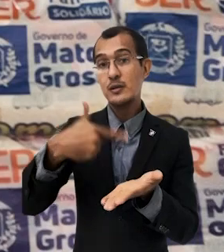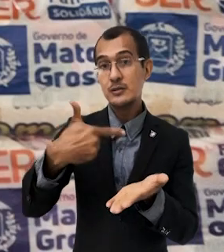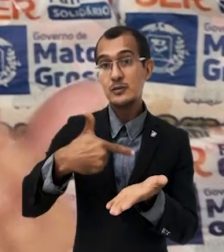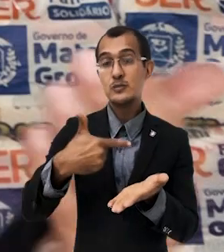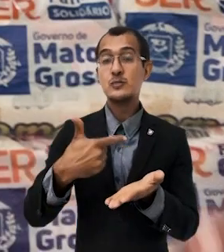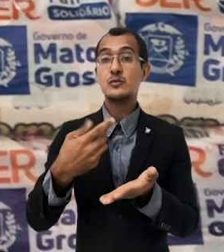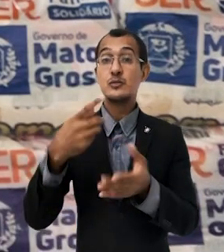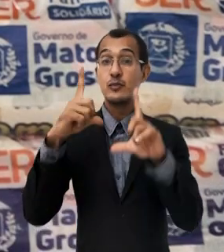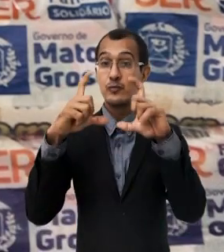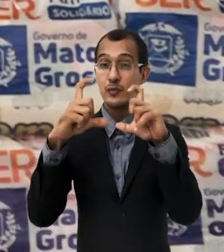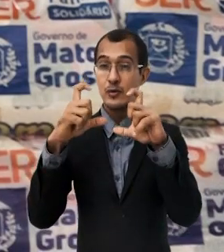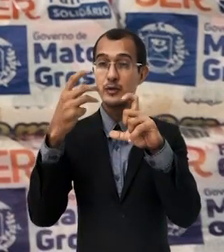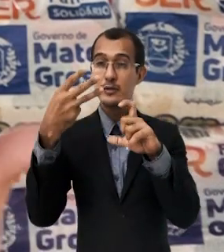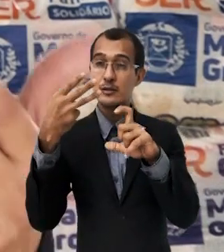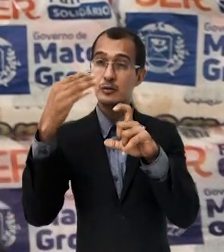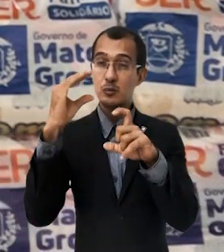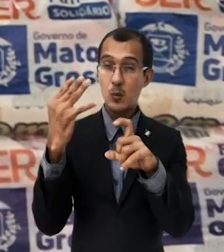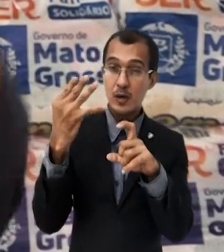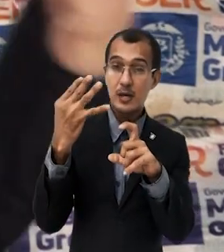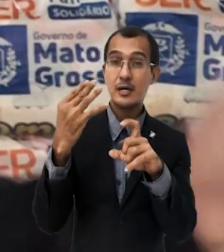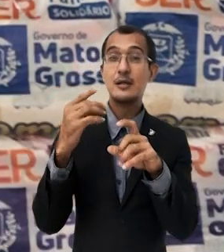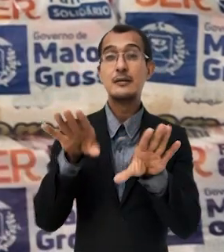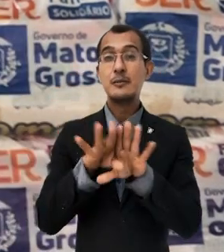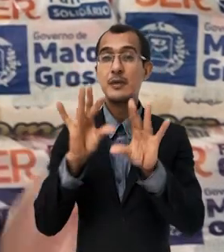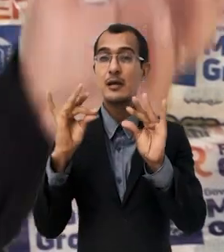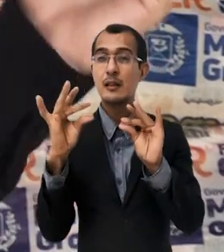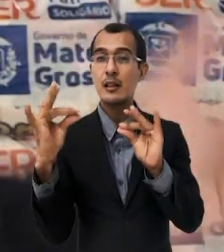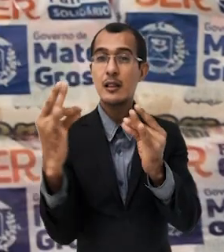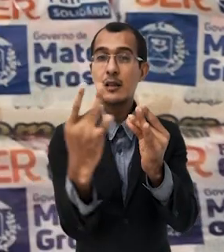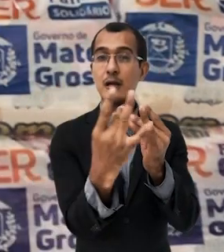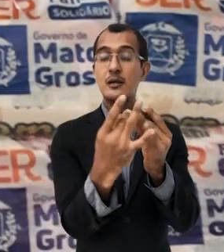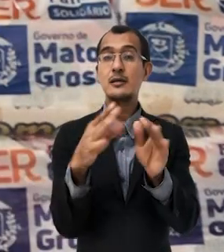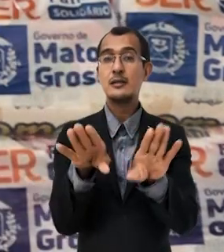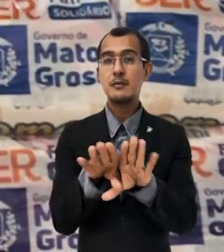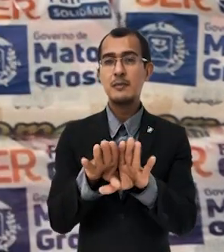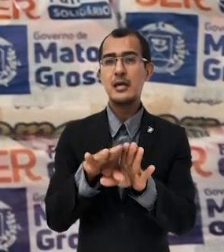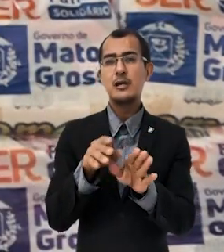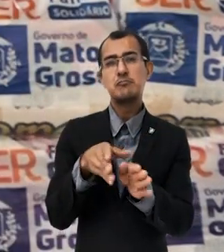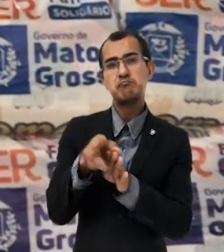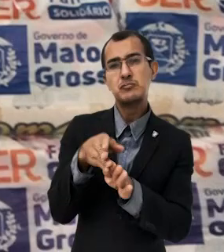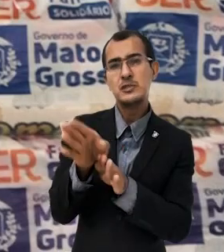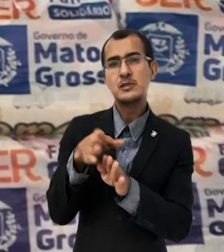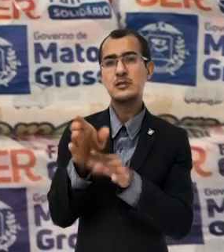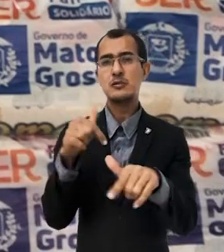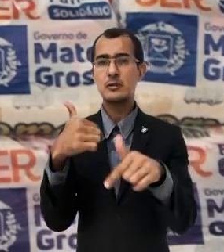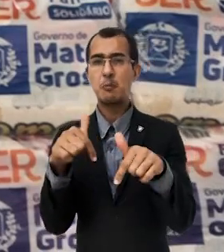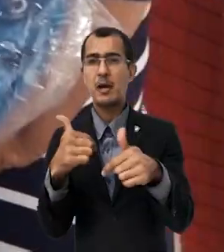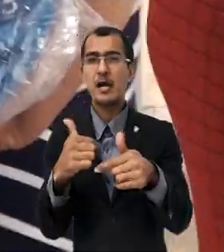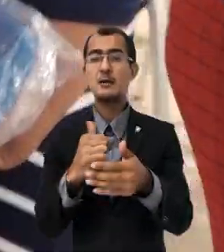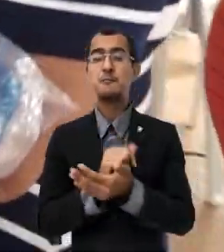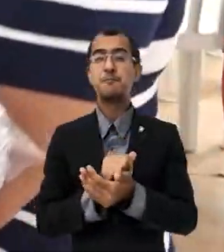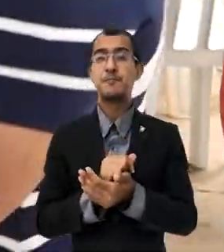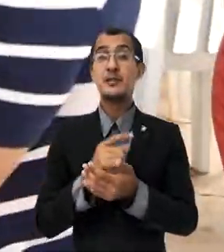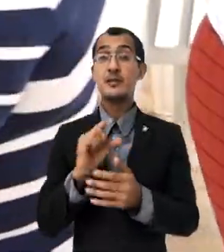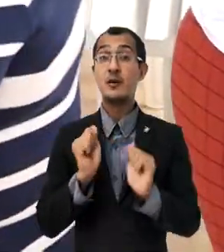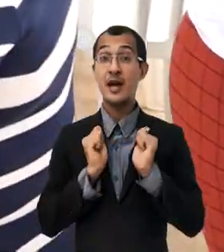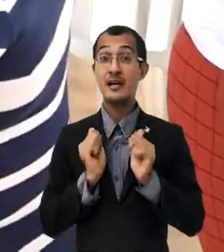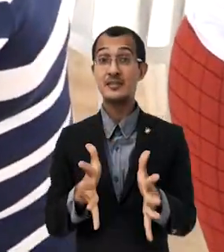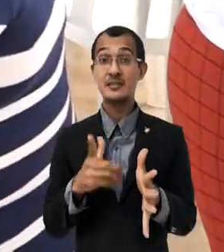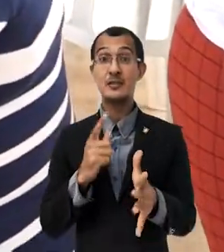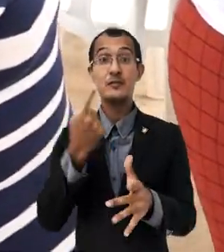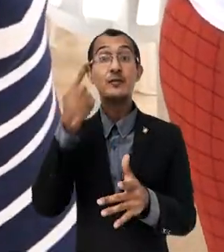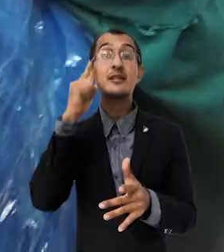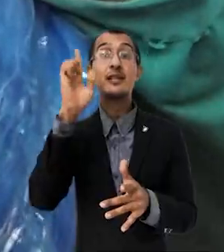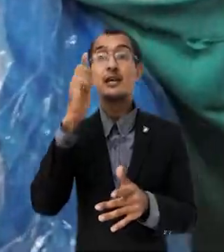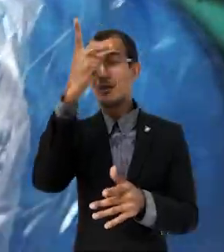de documento, foto 3x4, plastificação, o Cine, com a questão da orientação do emprego. A ação foi